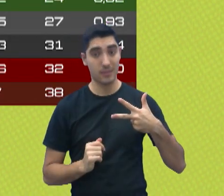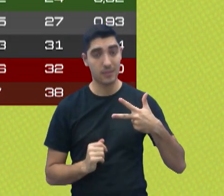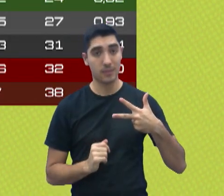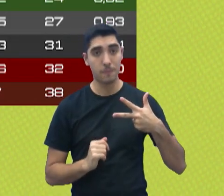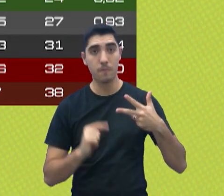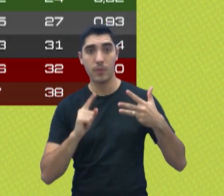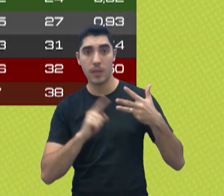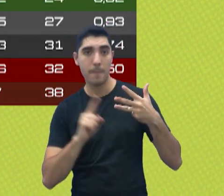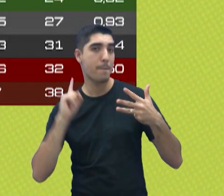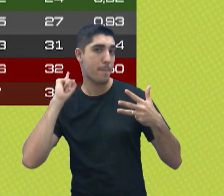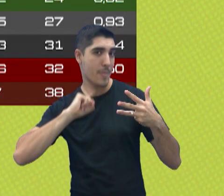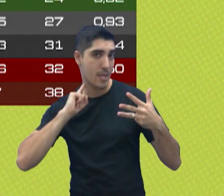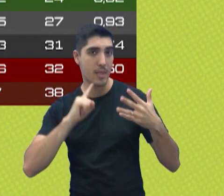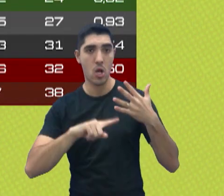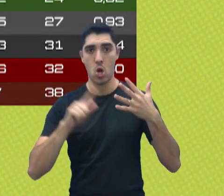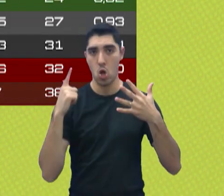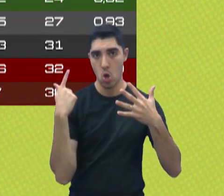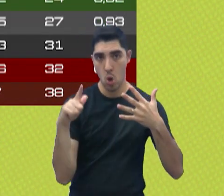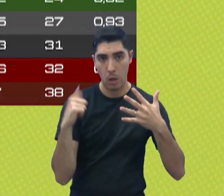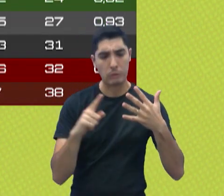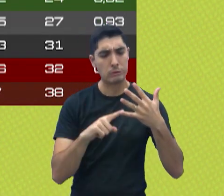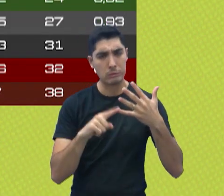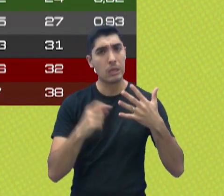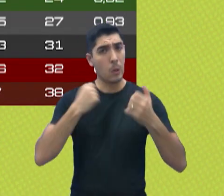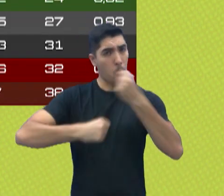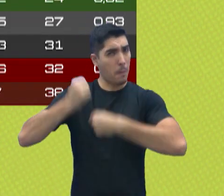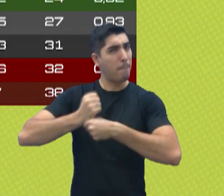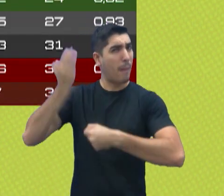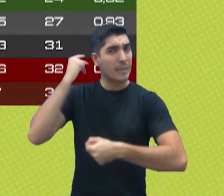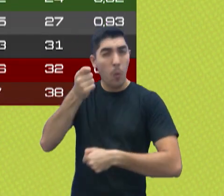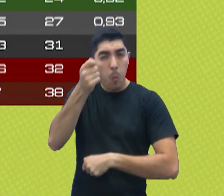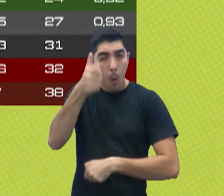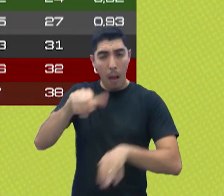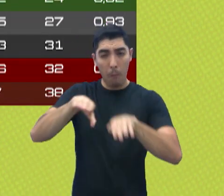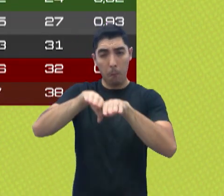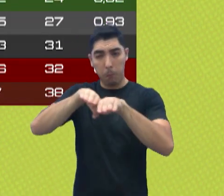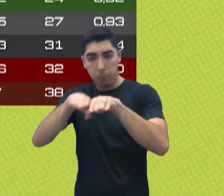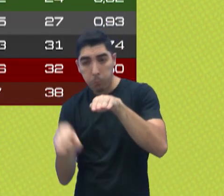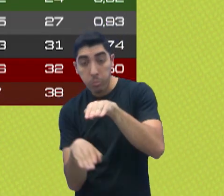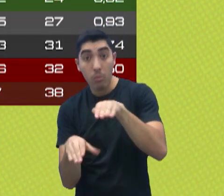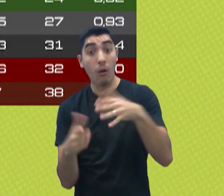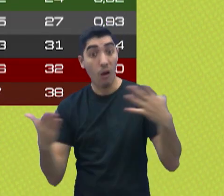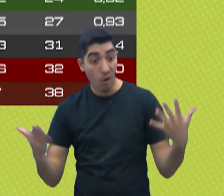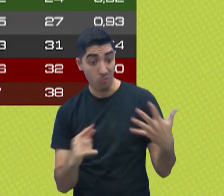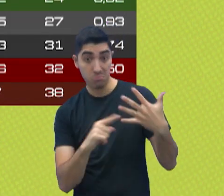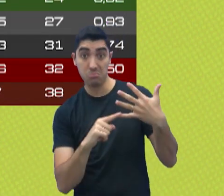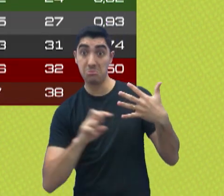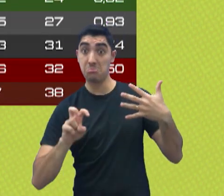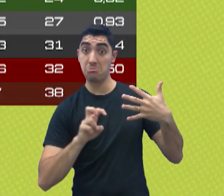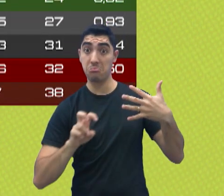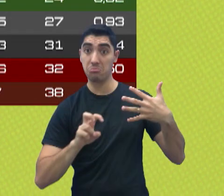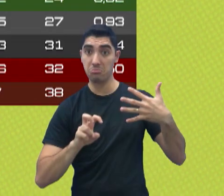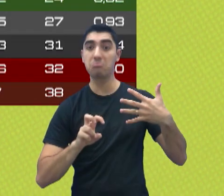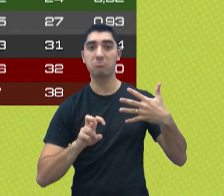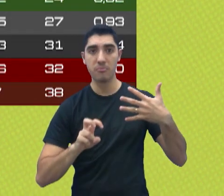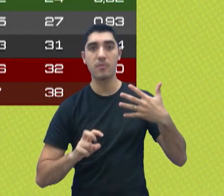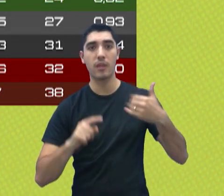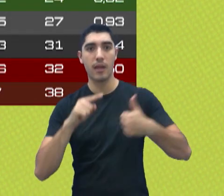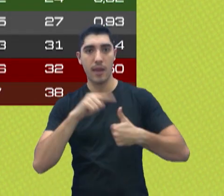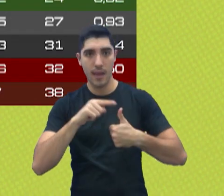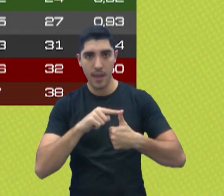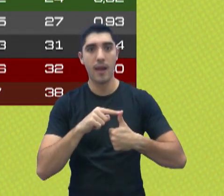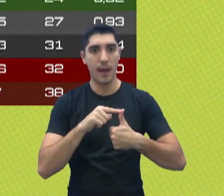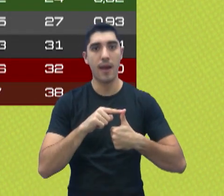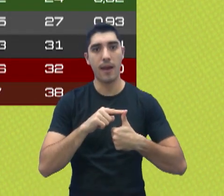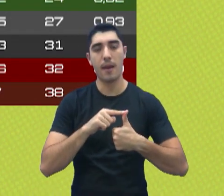colocado. Goiás, 5º colocado. Goiás que brigou ano passado para não cair com o São José. E aí, ó, 5ª posição. César e Bauru, Monte Carmelo também,